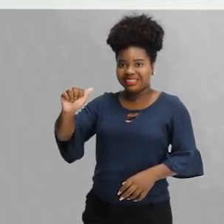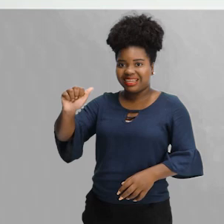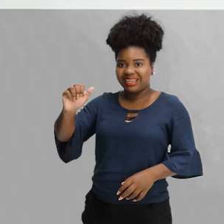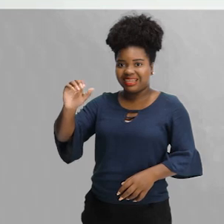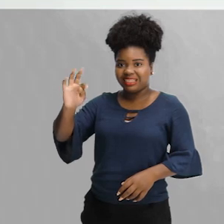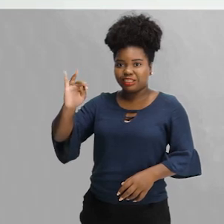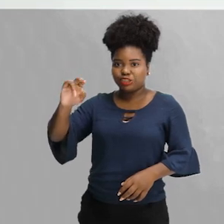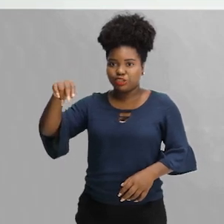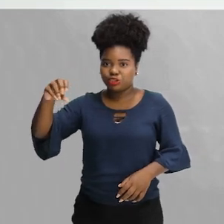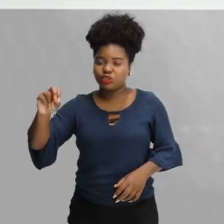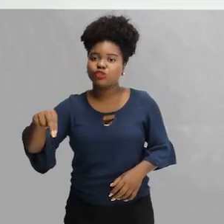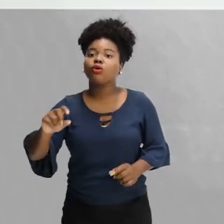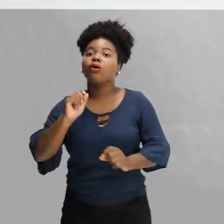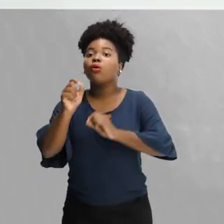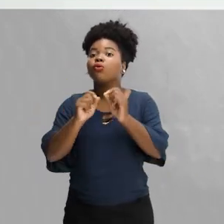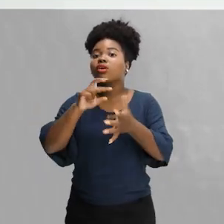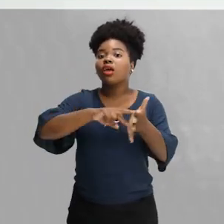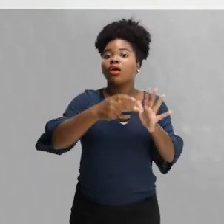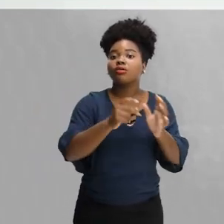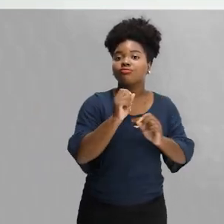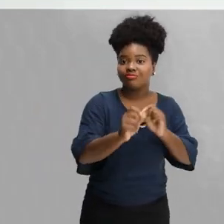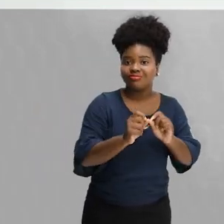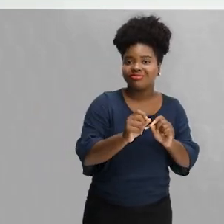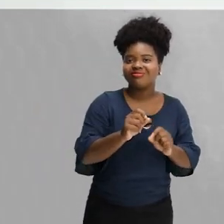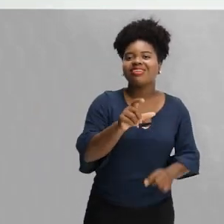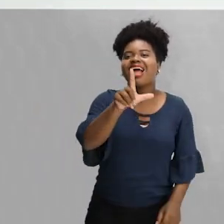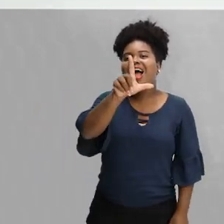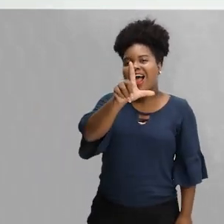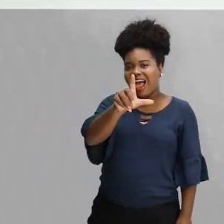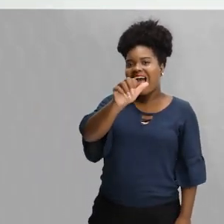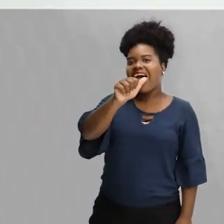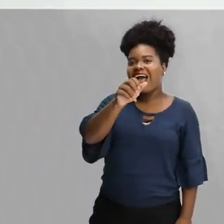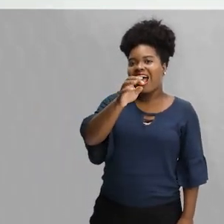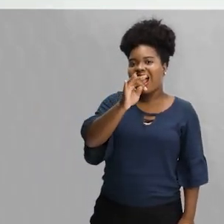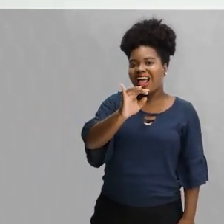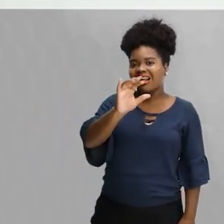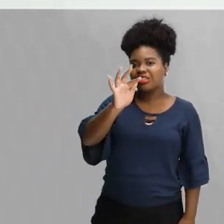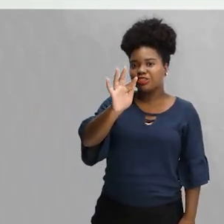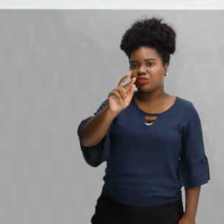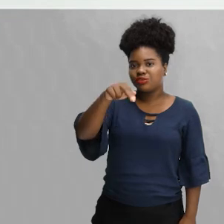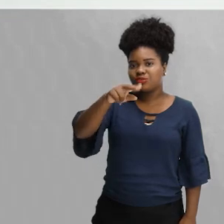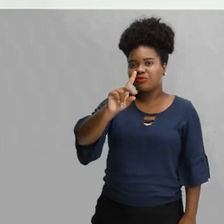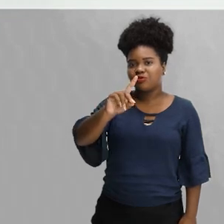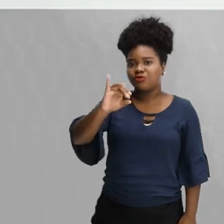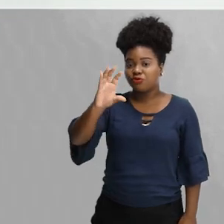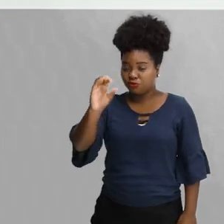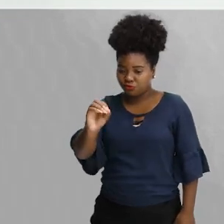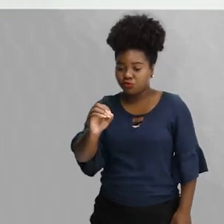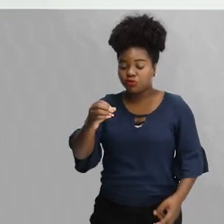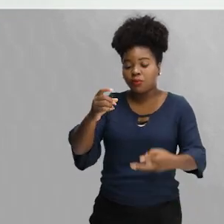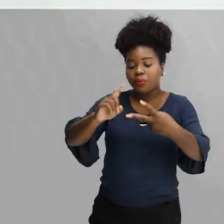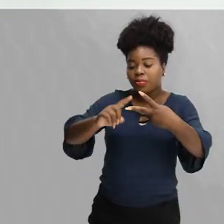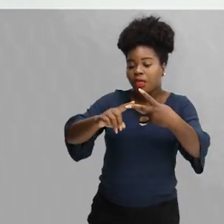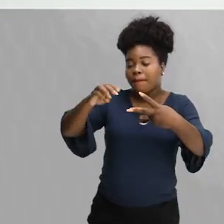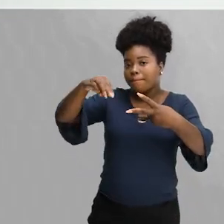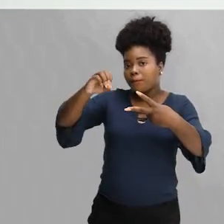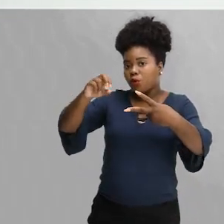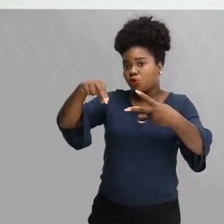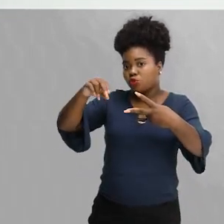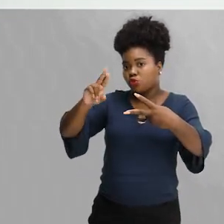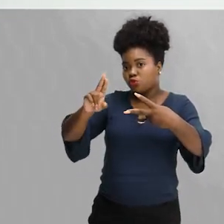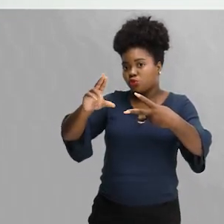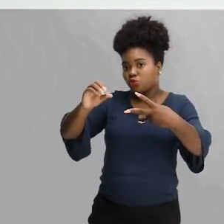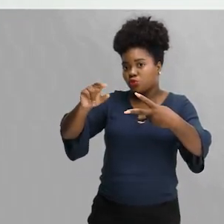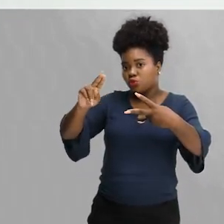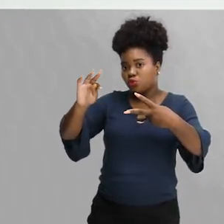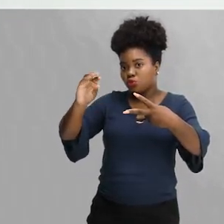você automaticamente vai traduzir, sabe como? Latifúndio, grande propriedade, monocultor, ou seja, um só produto